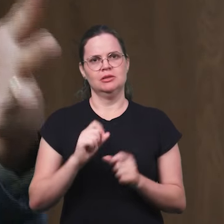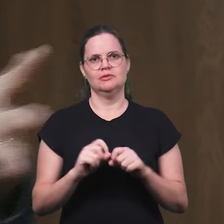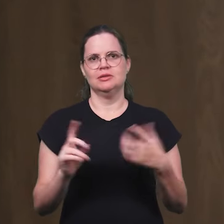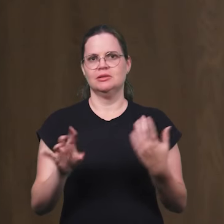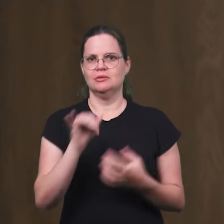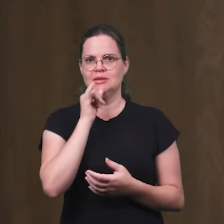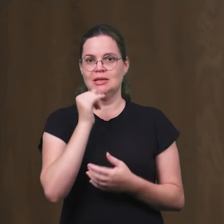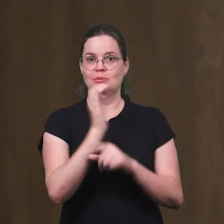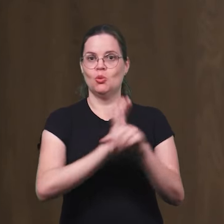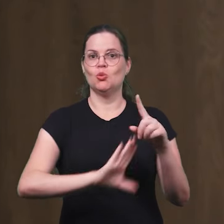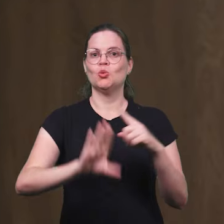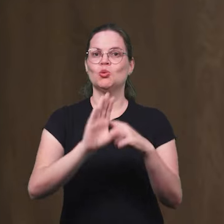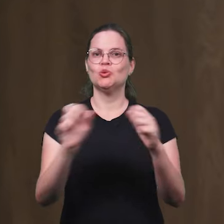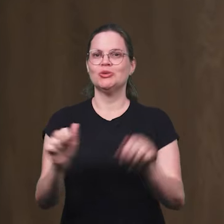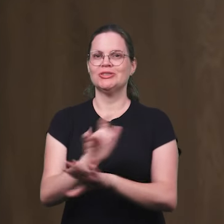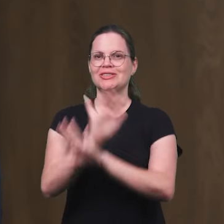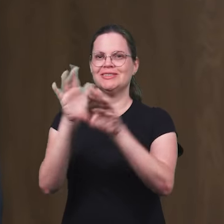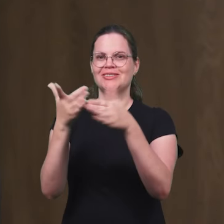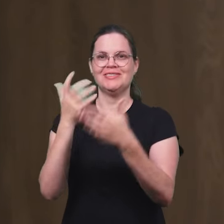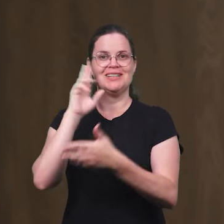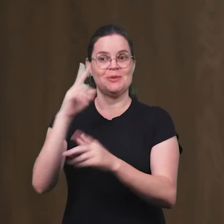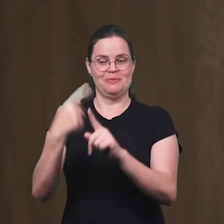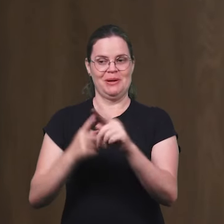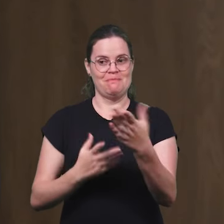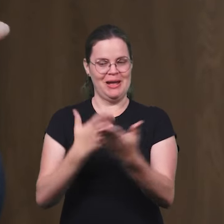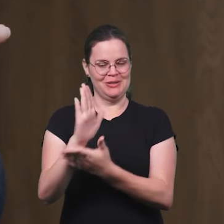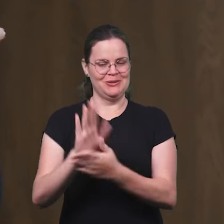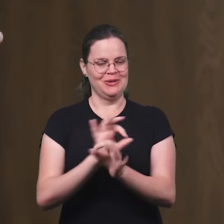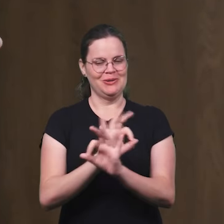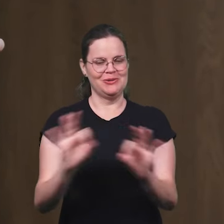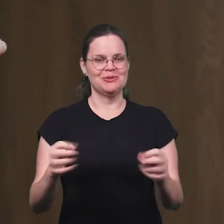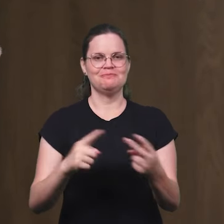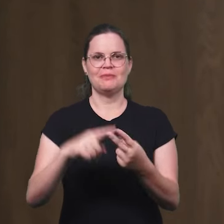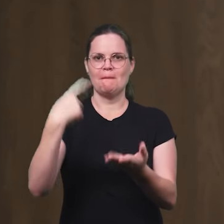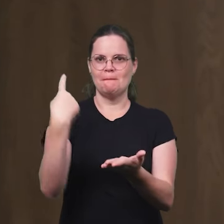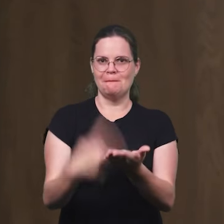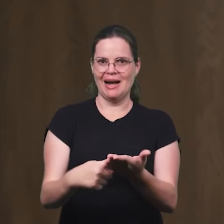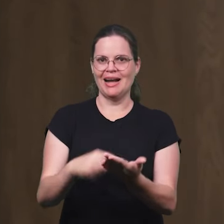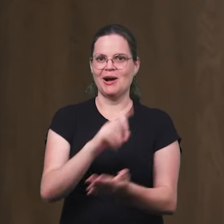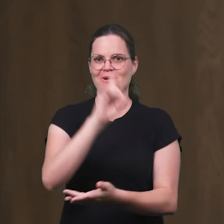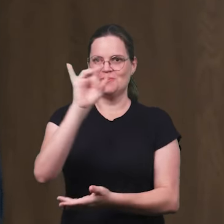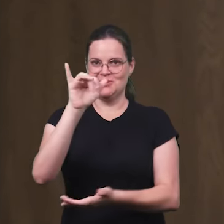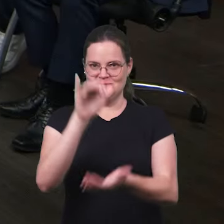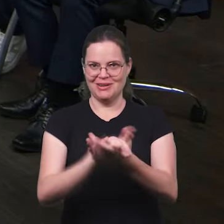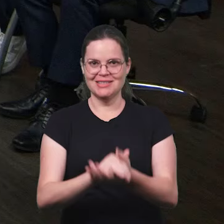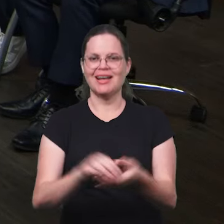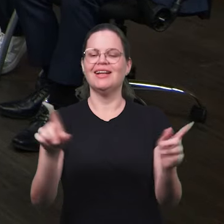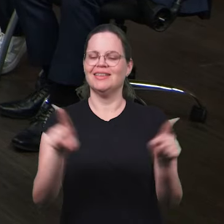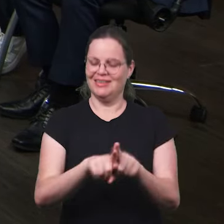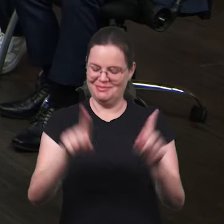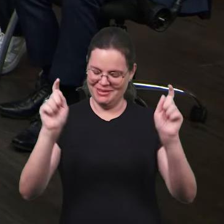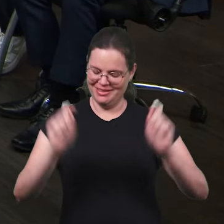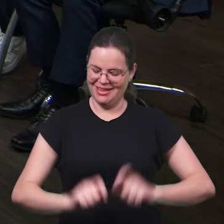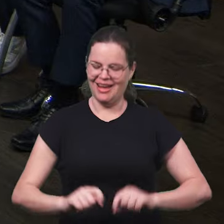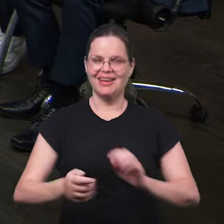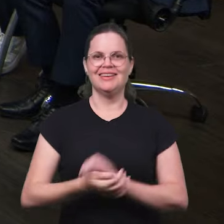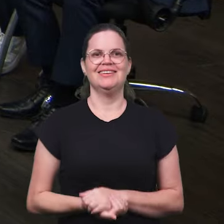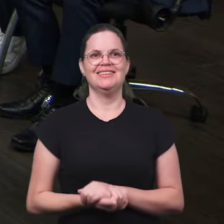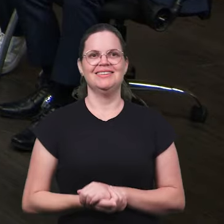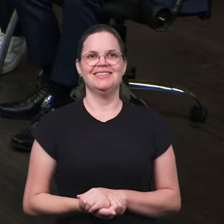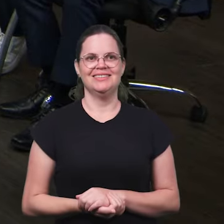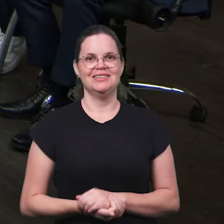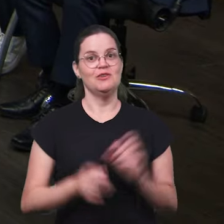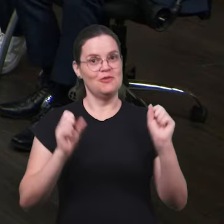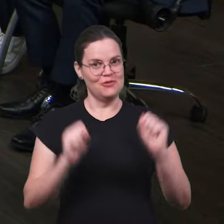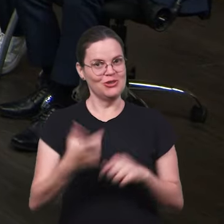pela aprovação, é bom. Marcar a data do casamento também, né? Tô batendo essa tecla com o Ian, marcar a data do